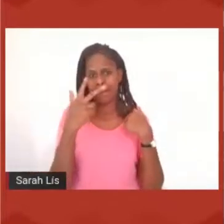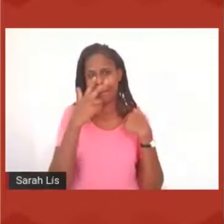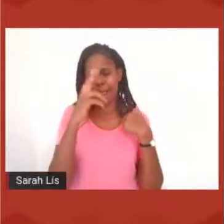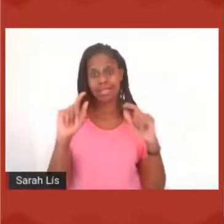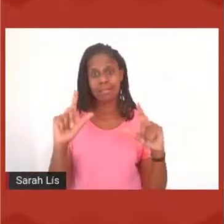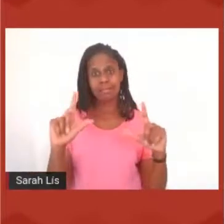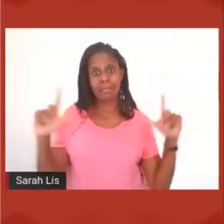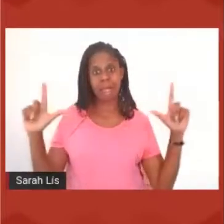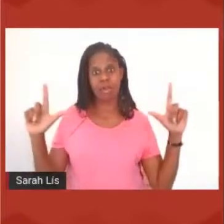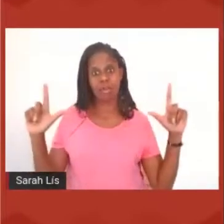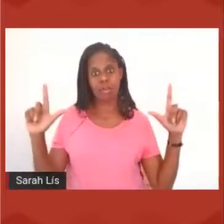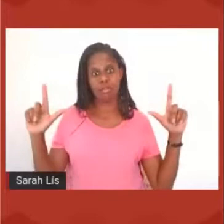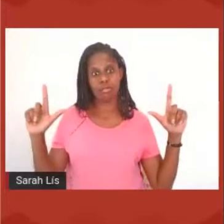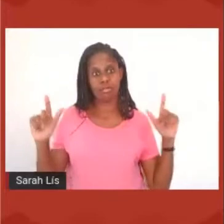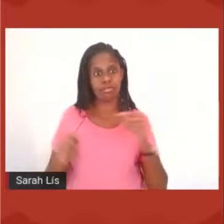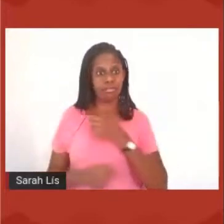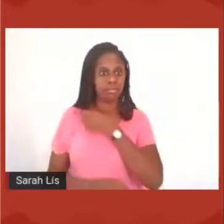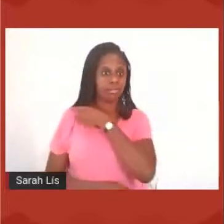maior.